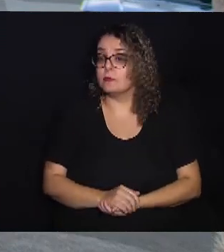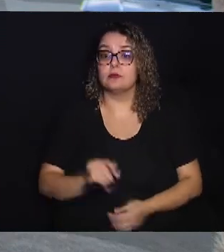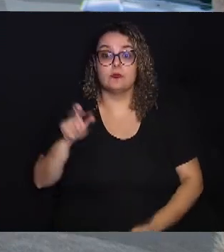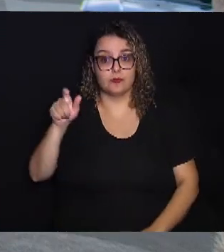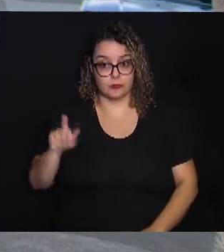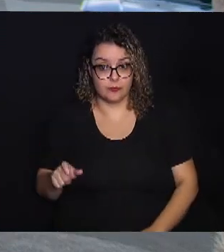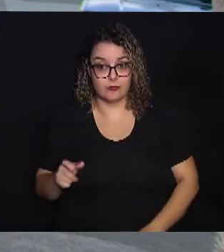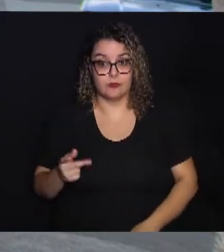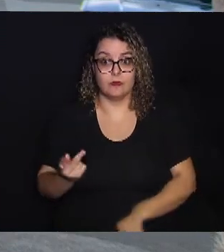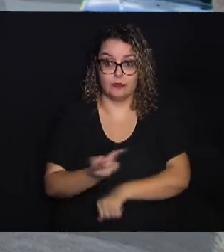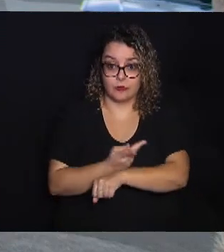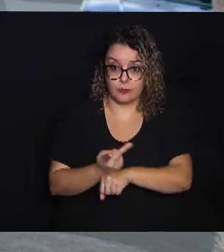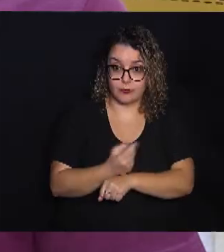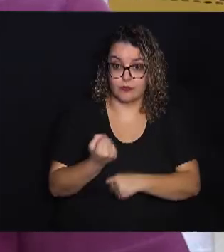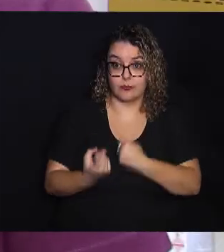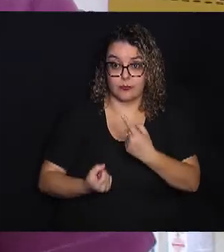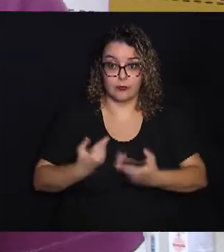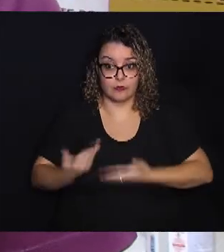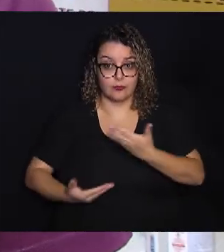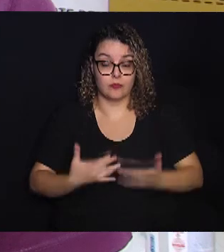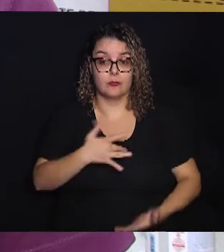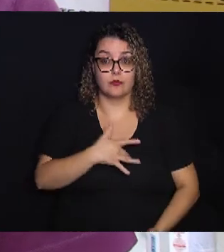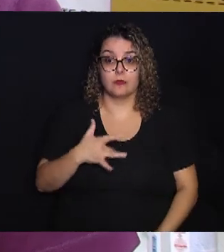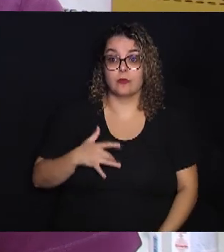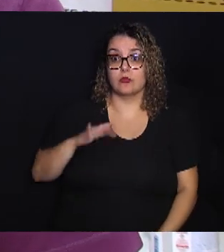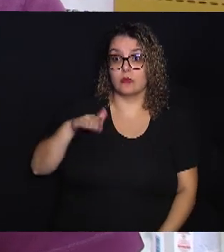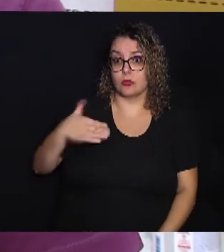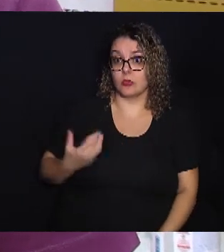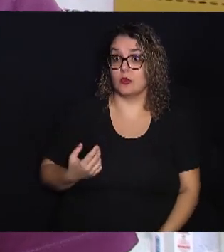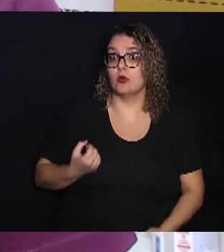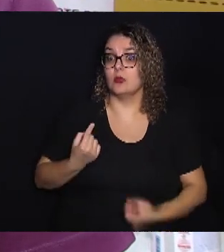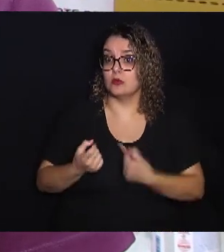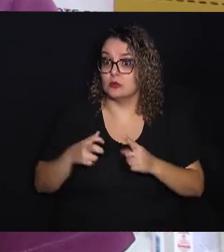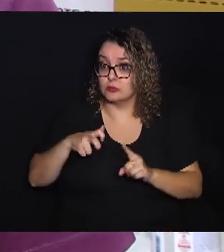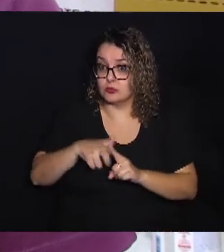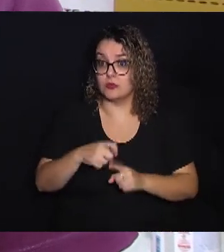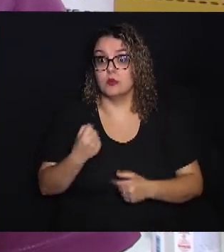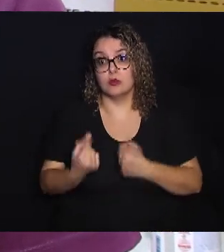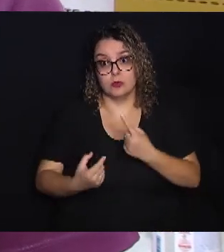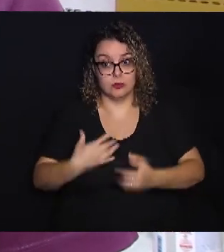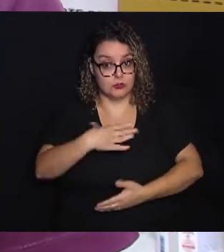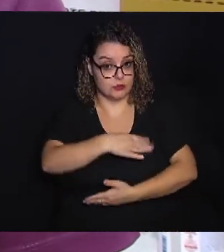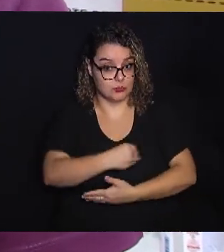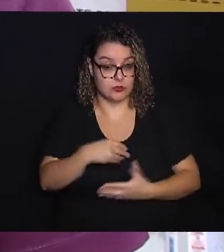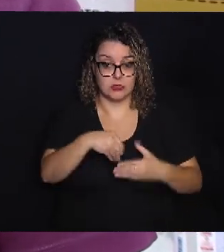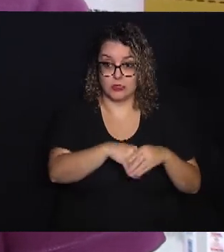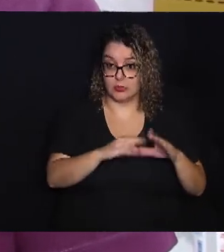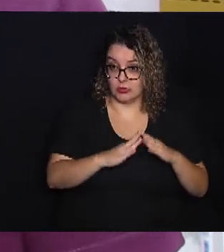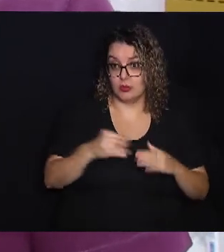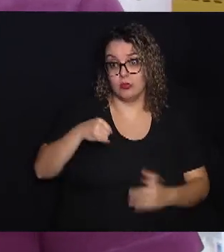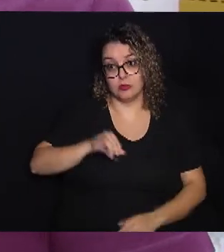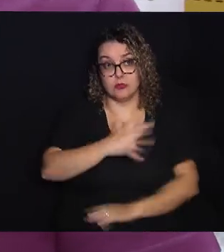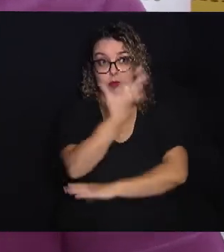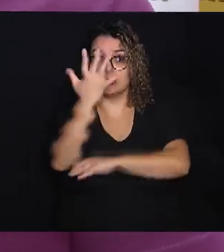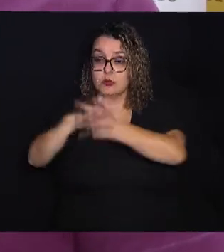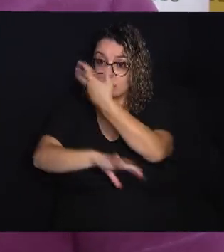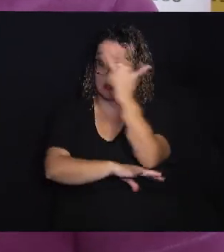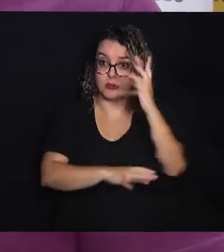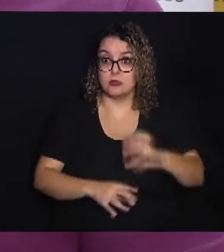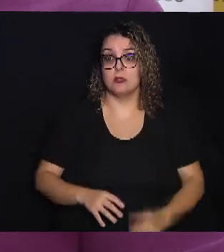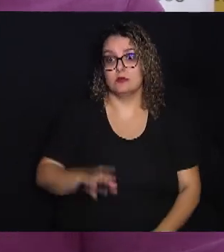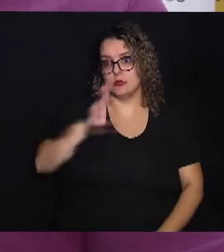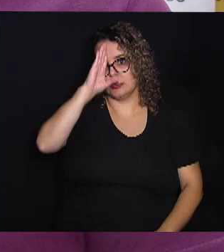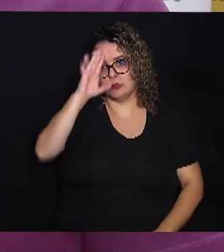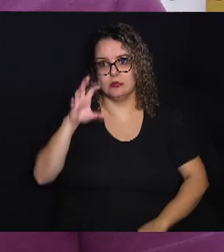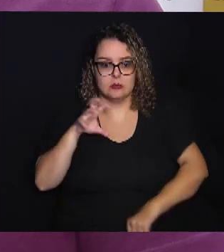proceder no Como Eu Faço de hoje. Bom, a pessoa tem de procurar algum serviço de saúde quando ele sofreu algum acidente com algum mamífero,